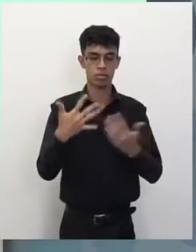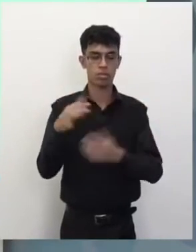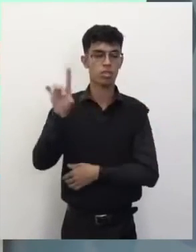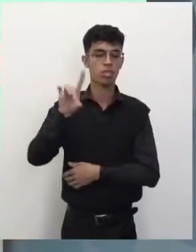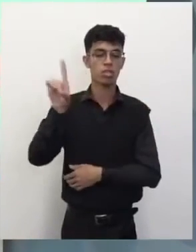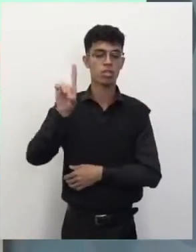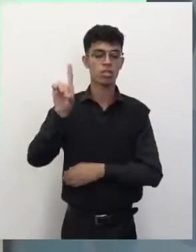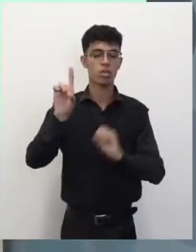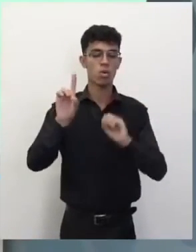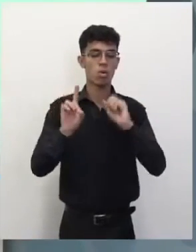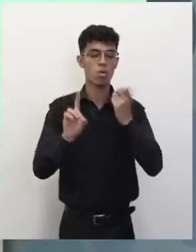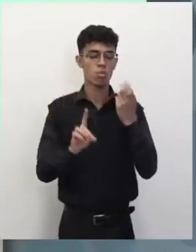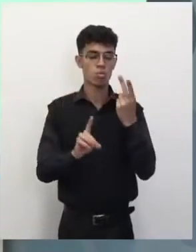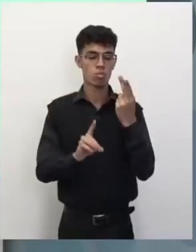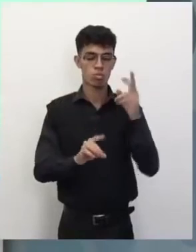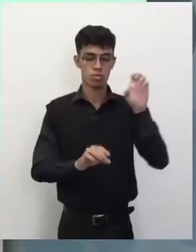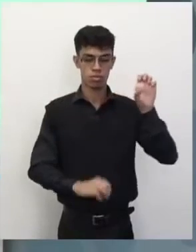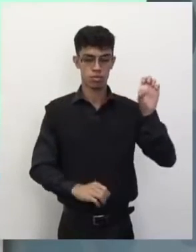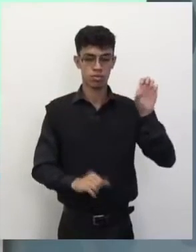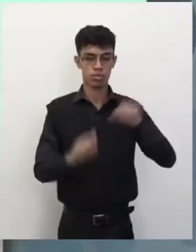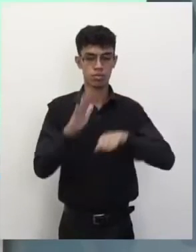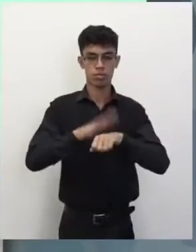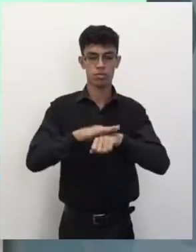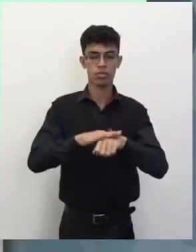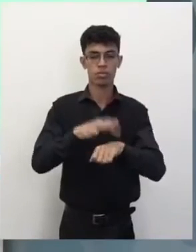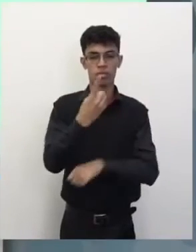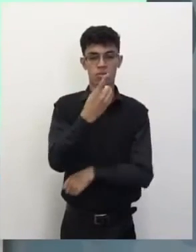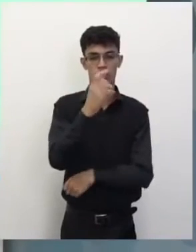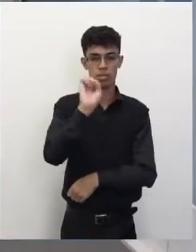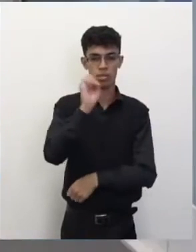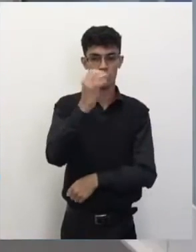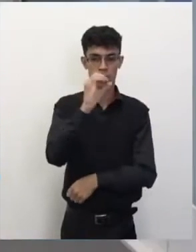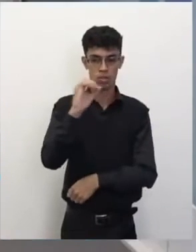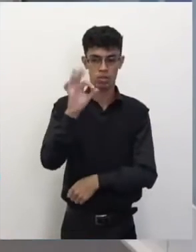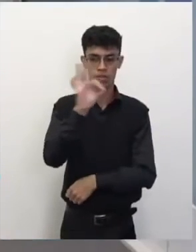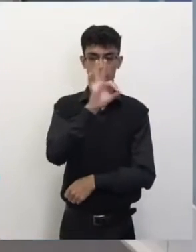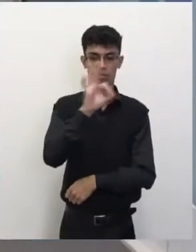minha rotação para a esquerda, eu vou fazer exatamente 180 graus. Exatamente. Meia volta, 180.